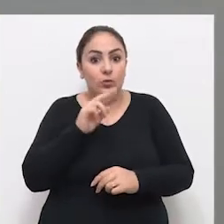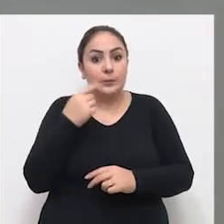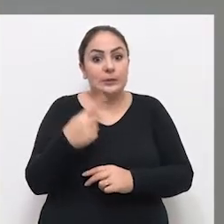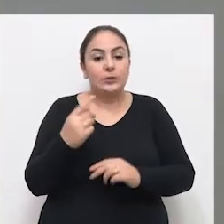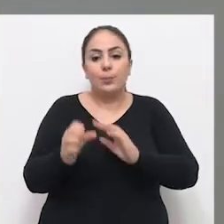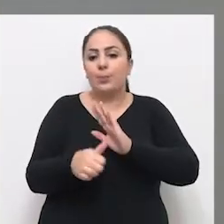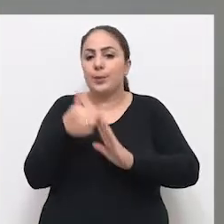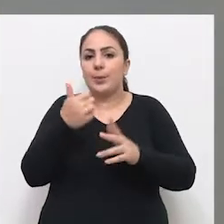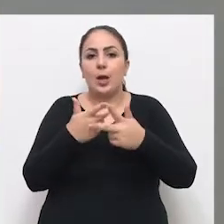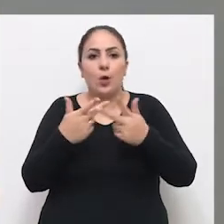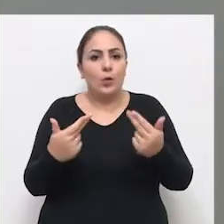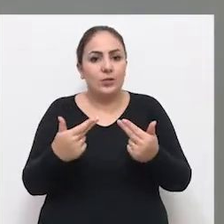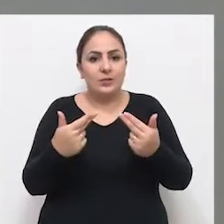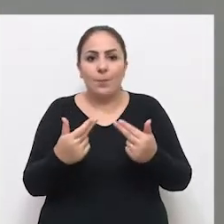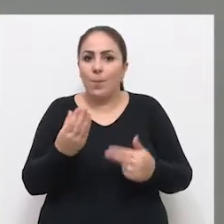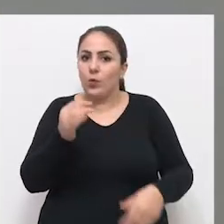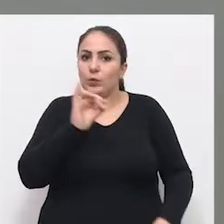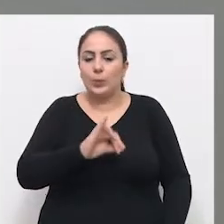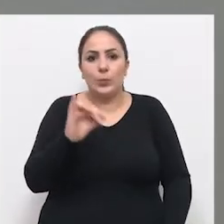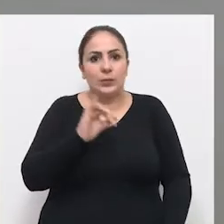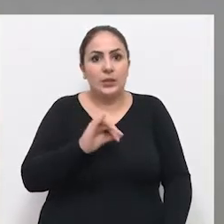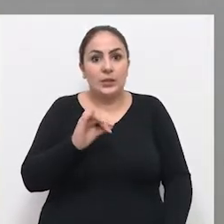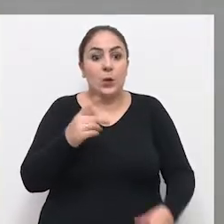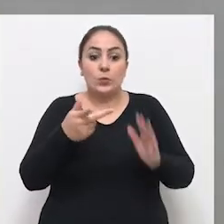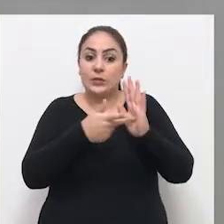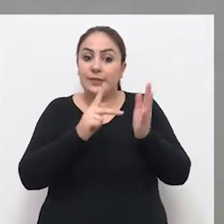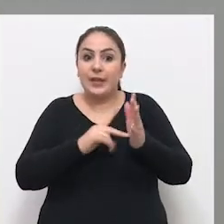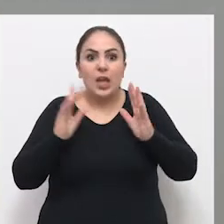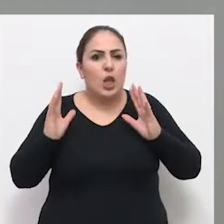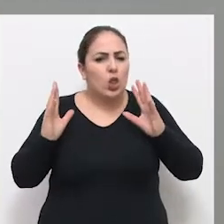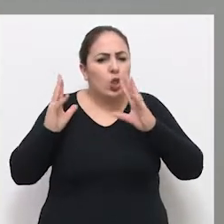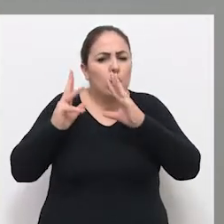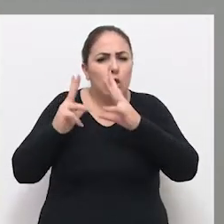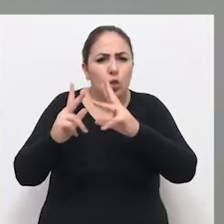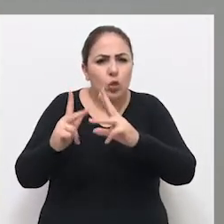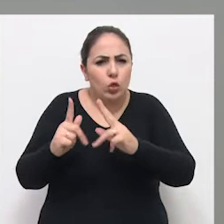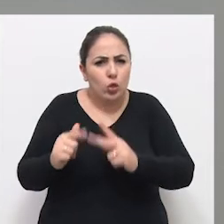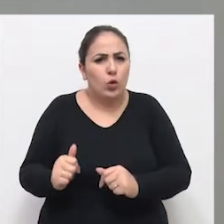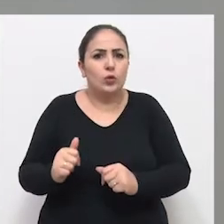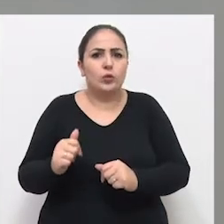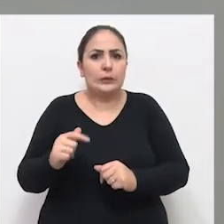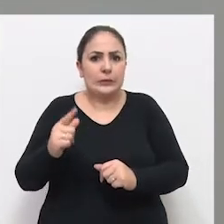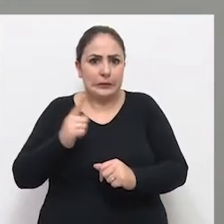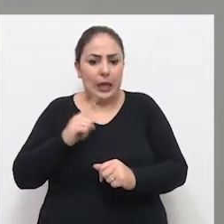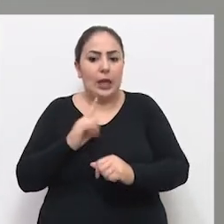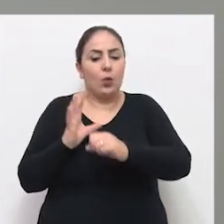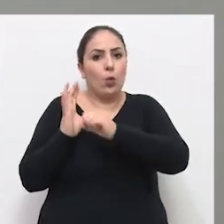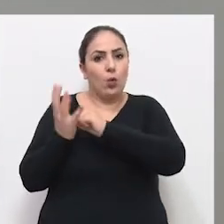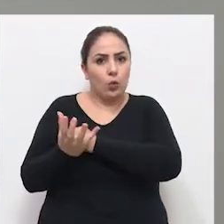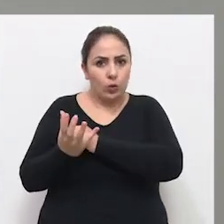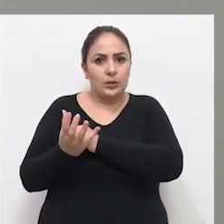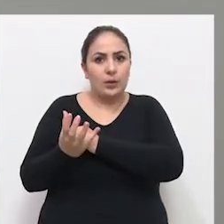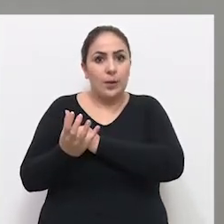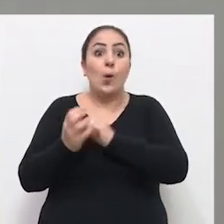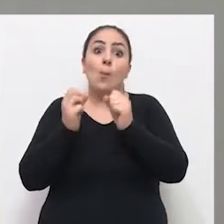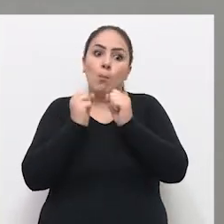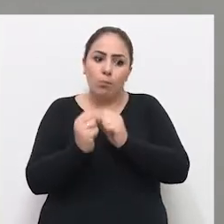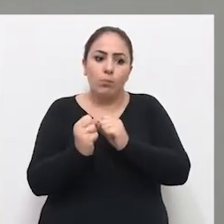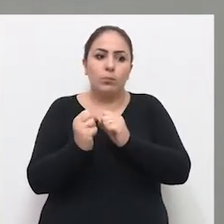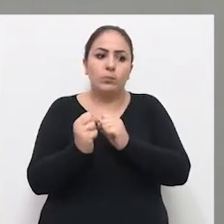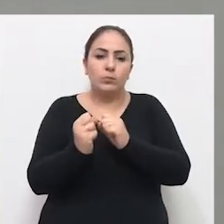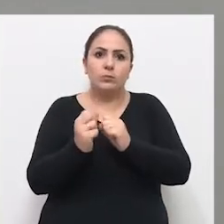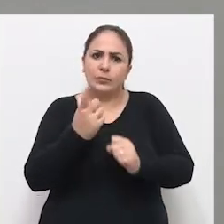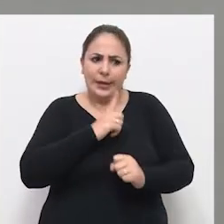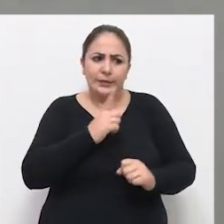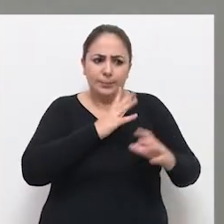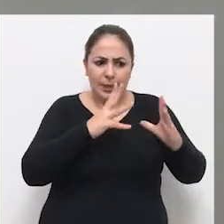vem primeiro com uma coisa muito importante. Nem todo mundo que vai ter Covid vai ter